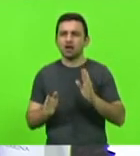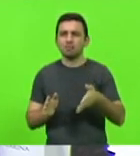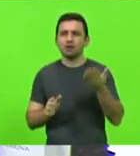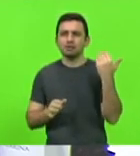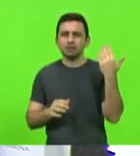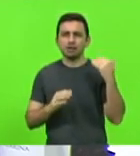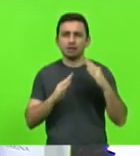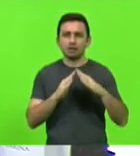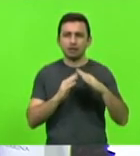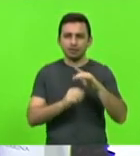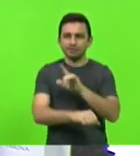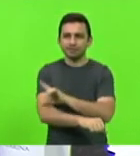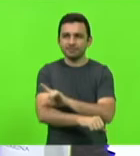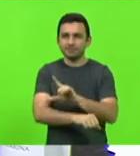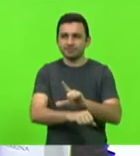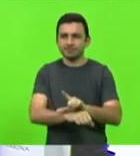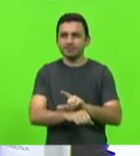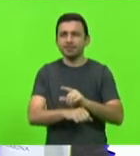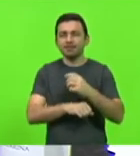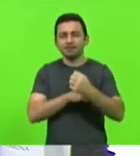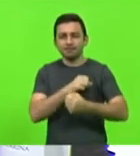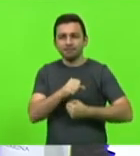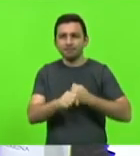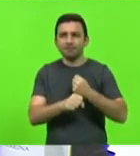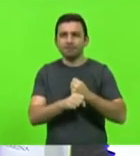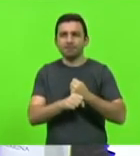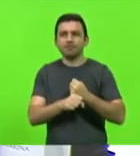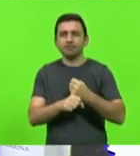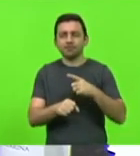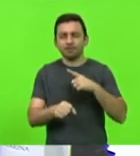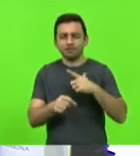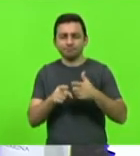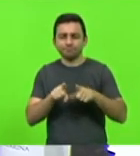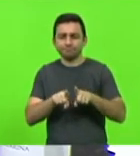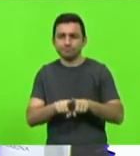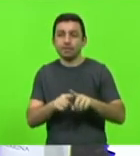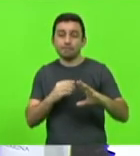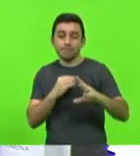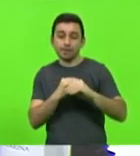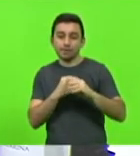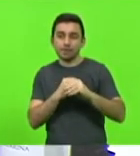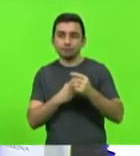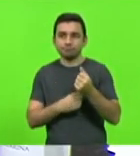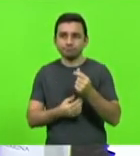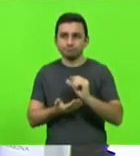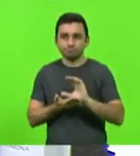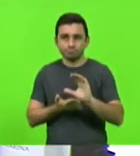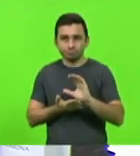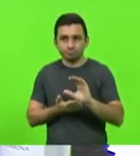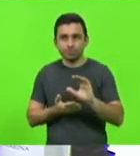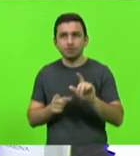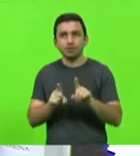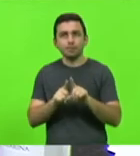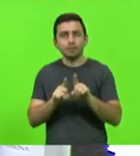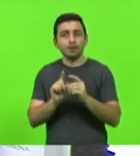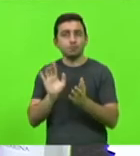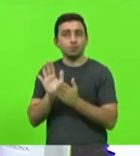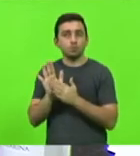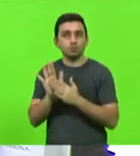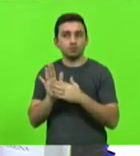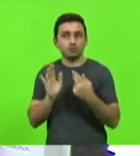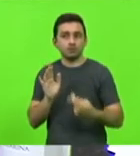parceria anual ali com a cidade, através de emendas impositivas, e, numa proposição do presidente da Casa,